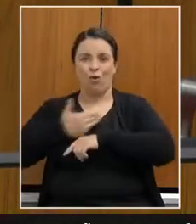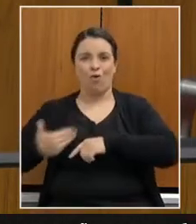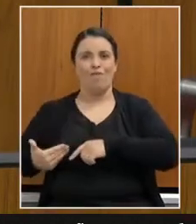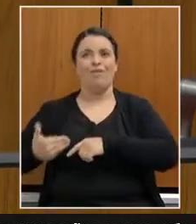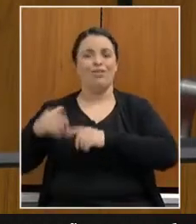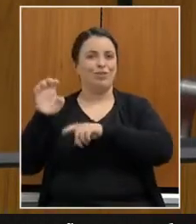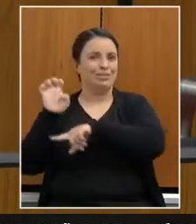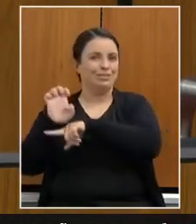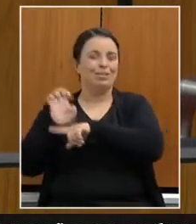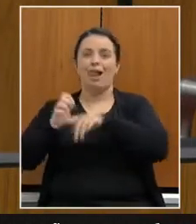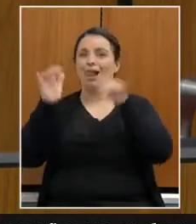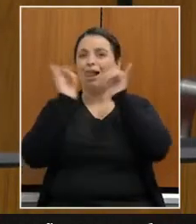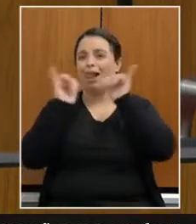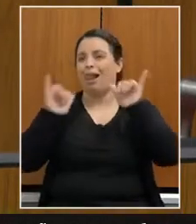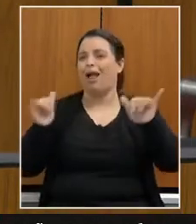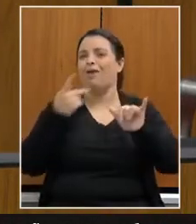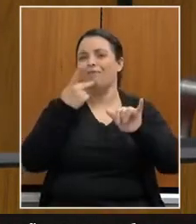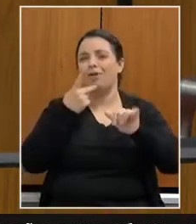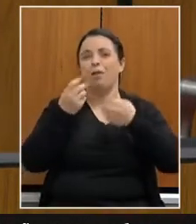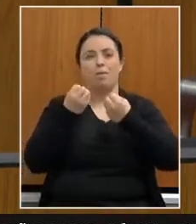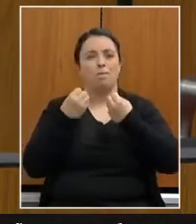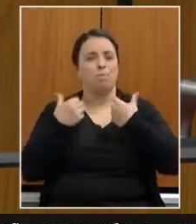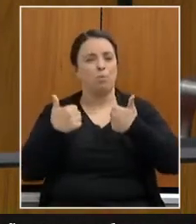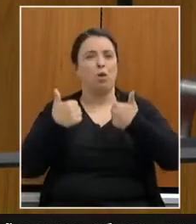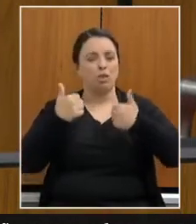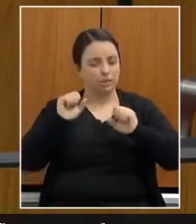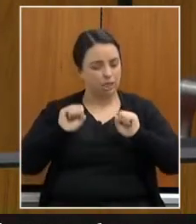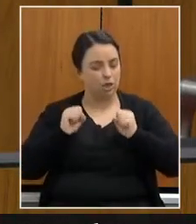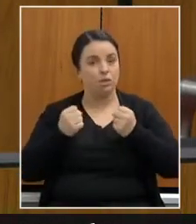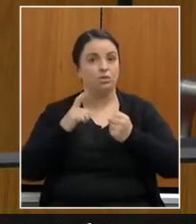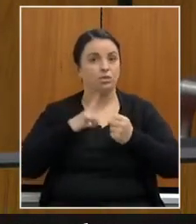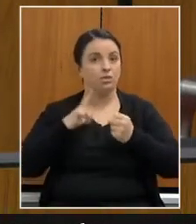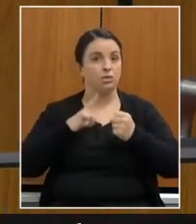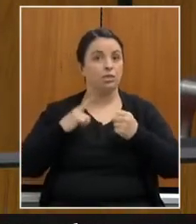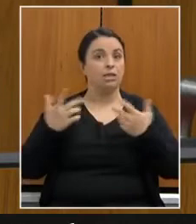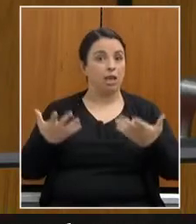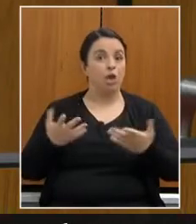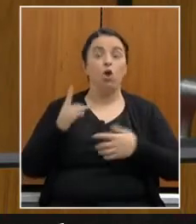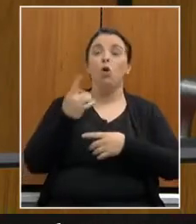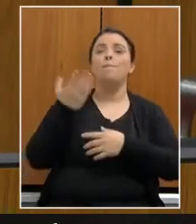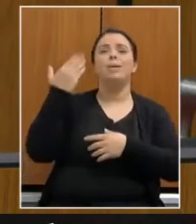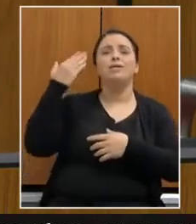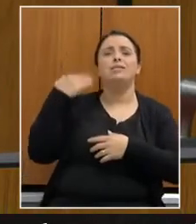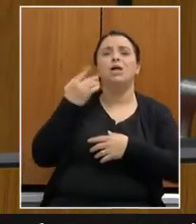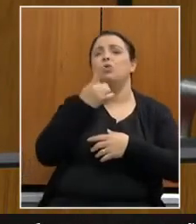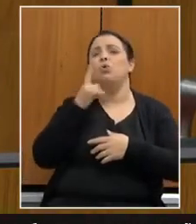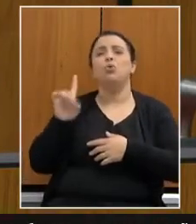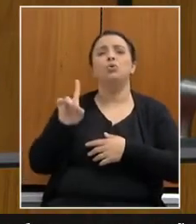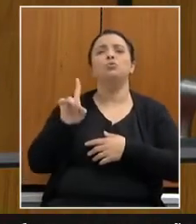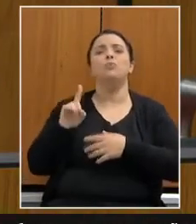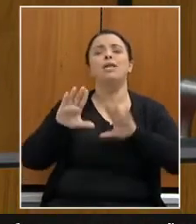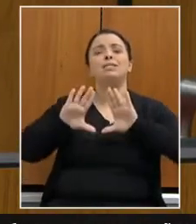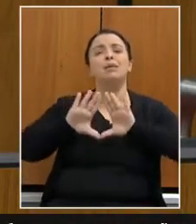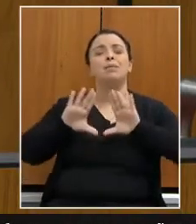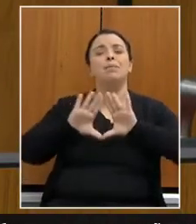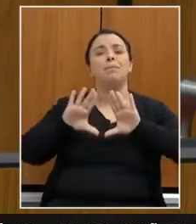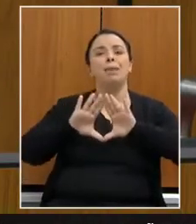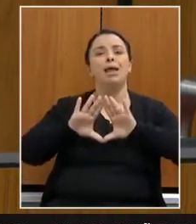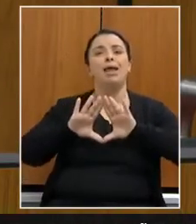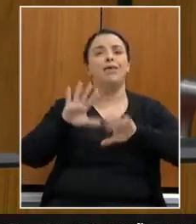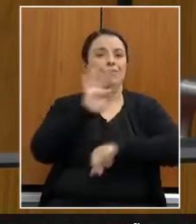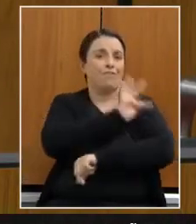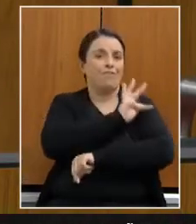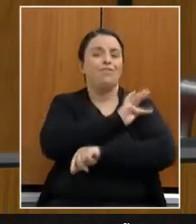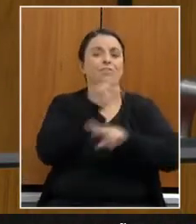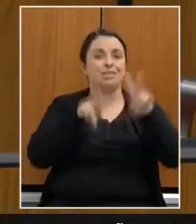rigidez sanitária o senhor disse isso no último assembleia fiscaliza o senhor não né o secretário o secretário